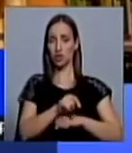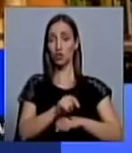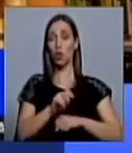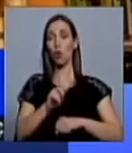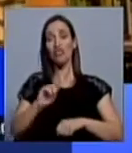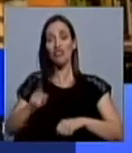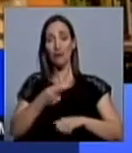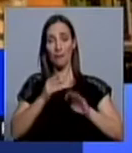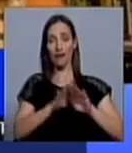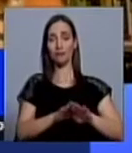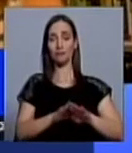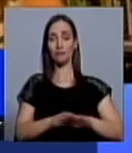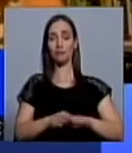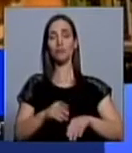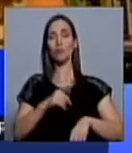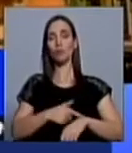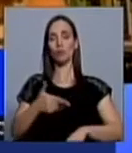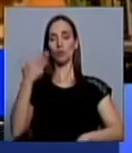travá-las? Bem, nós, na altura,